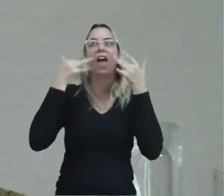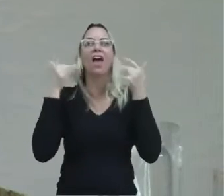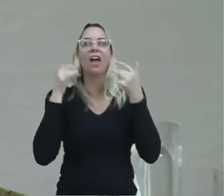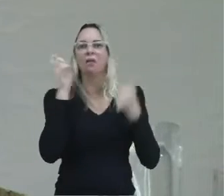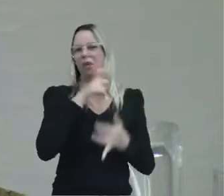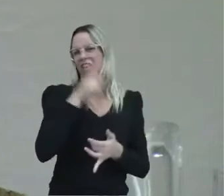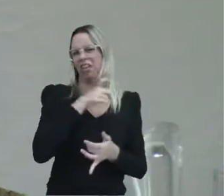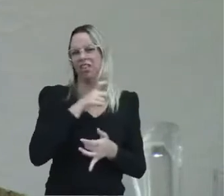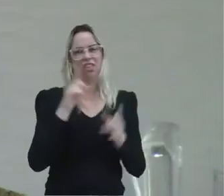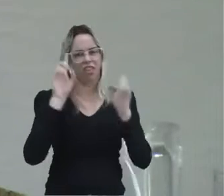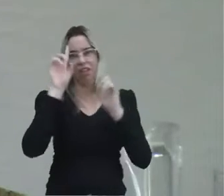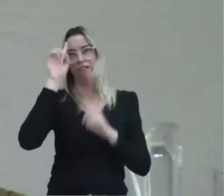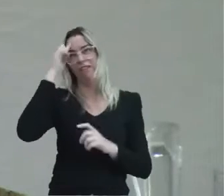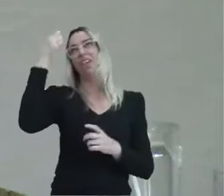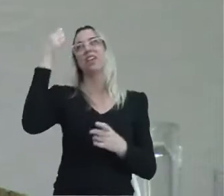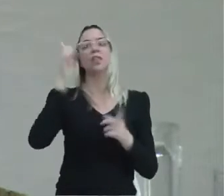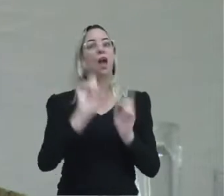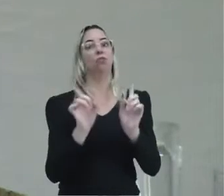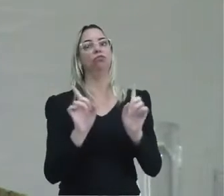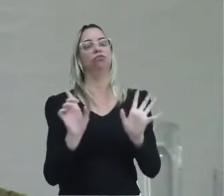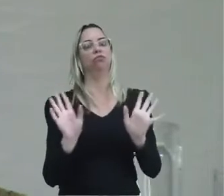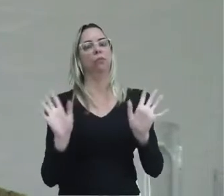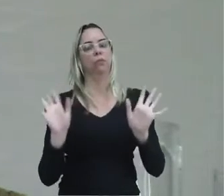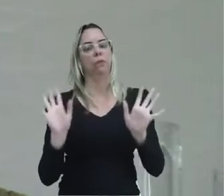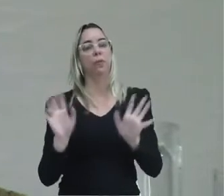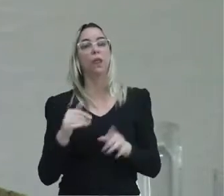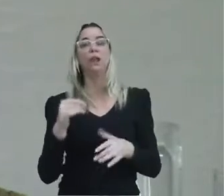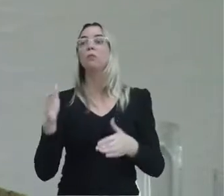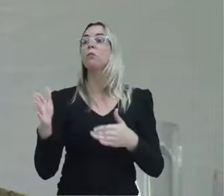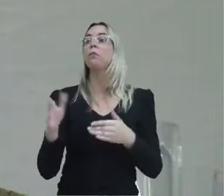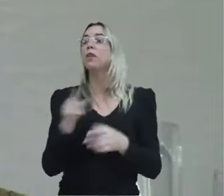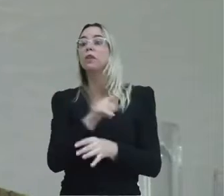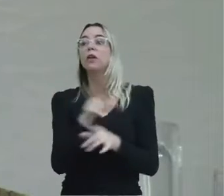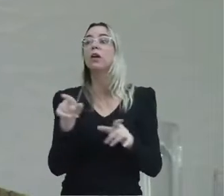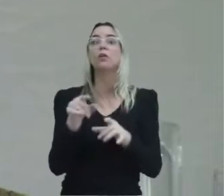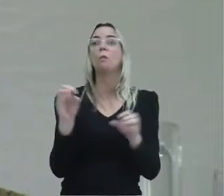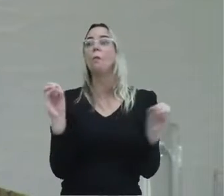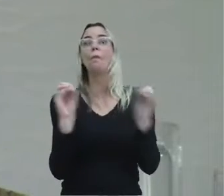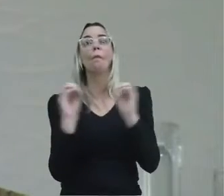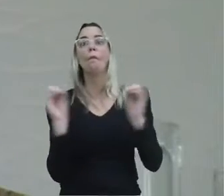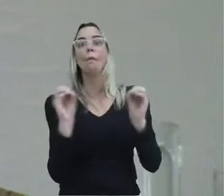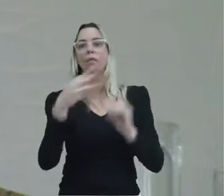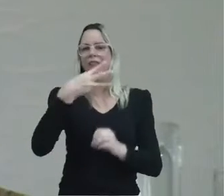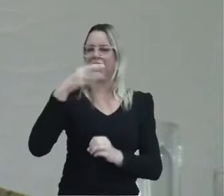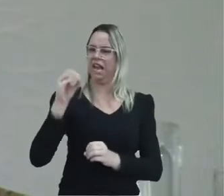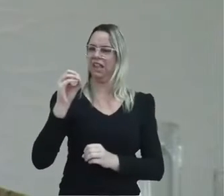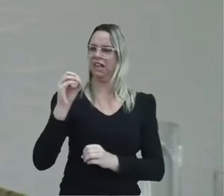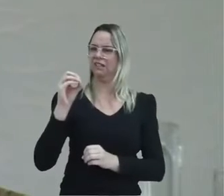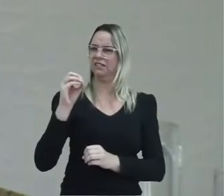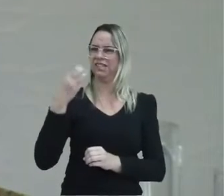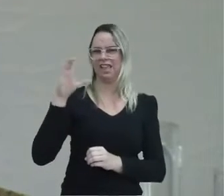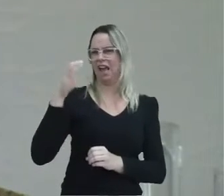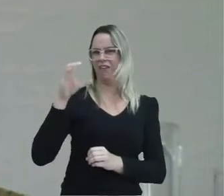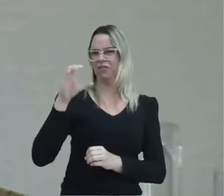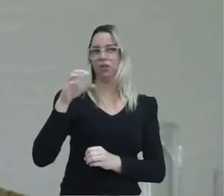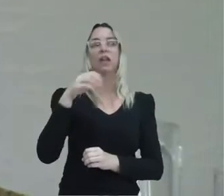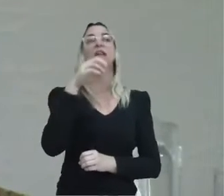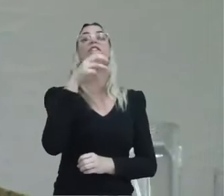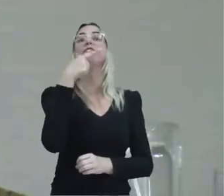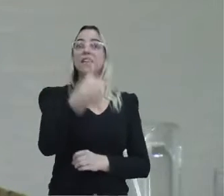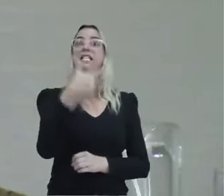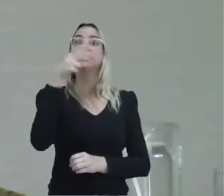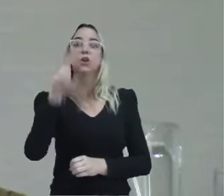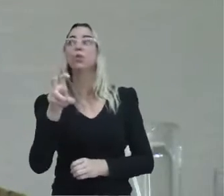inventado. Eu tenho certeza que nenhum de vocês aqui gostaria de receber 30 centavos de reajuste depois de 2 anos